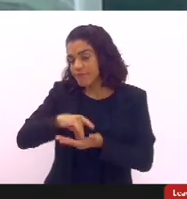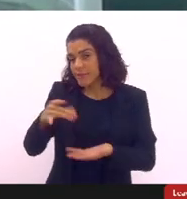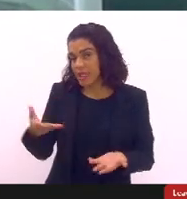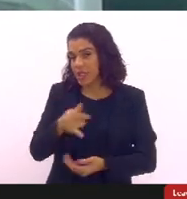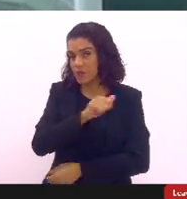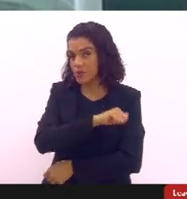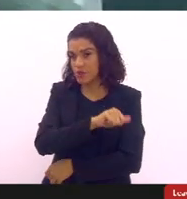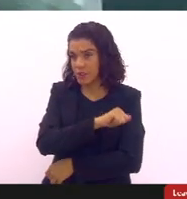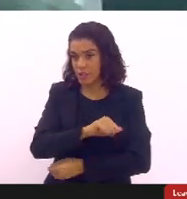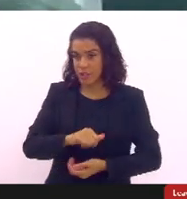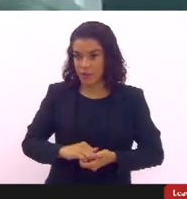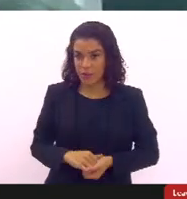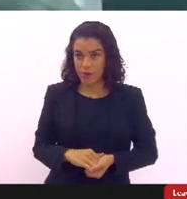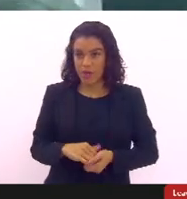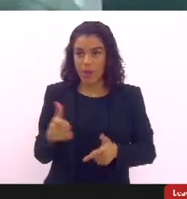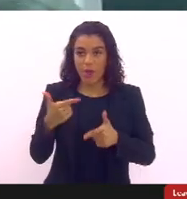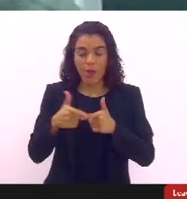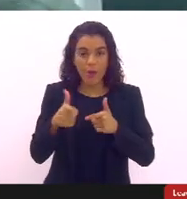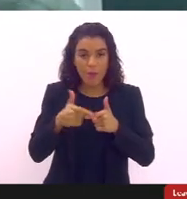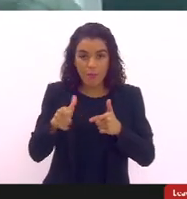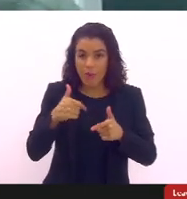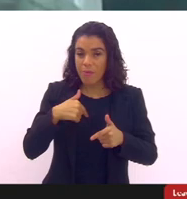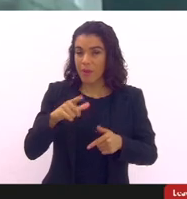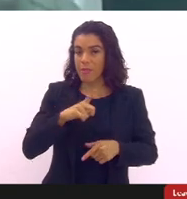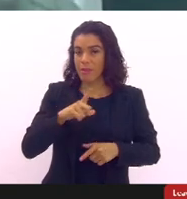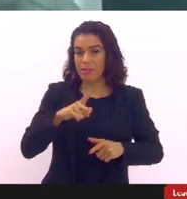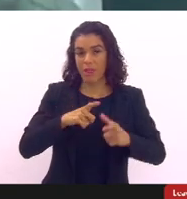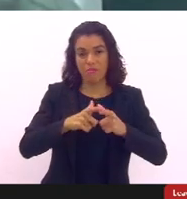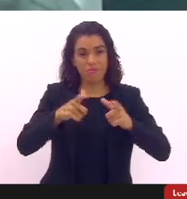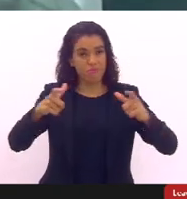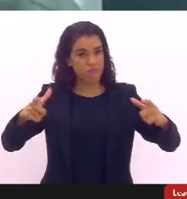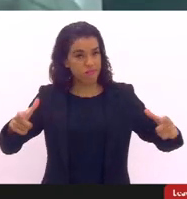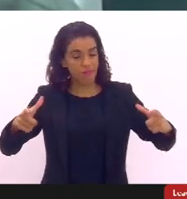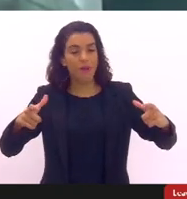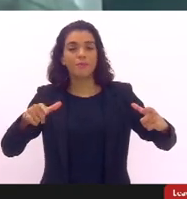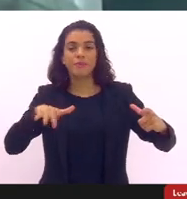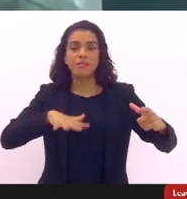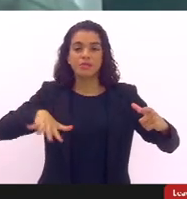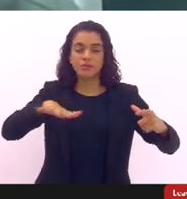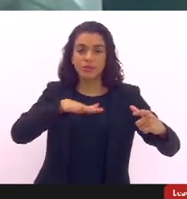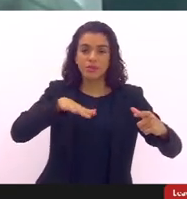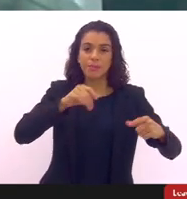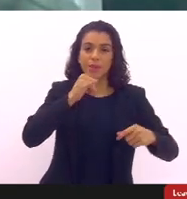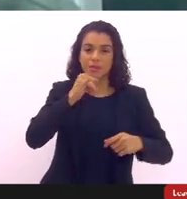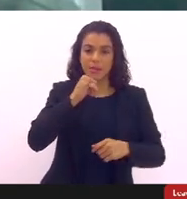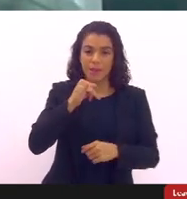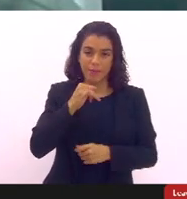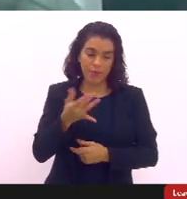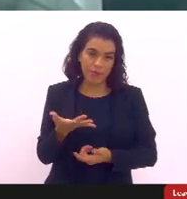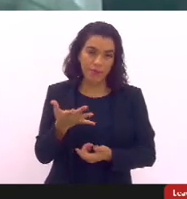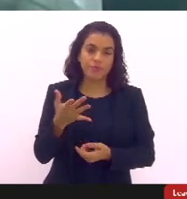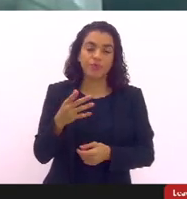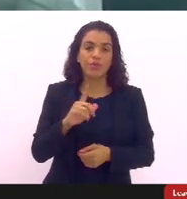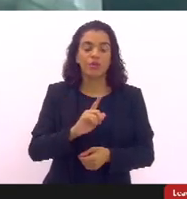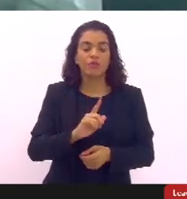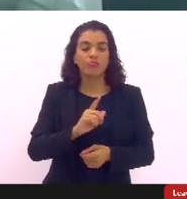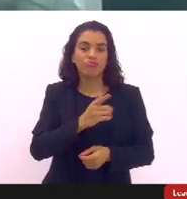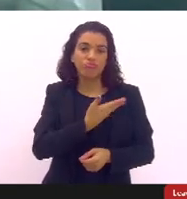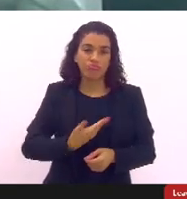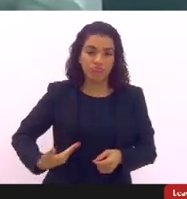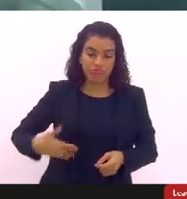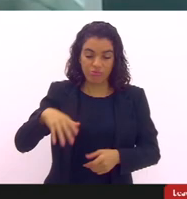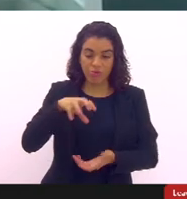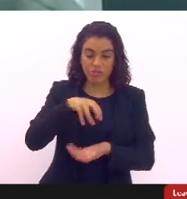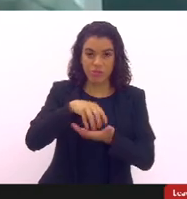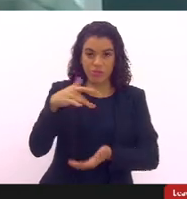de Janeiro é um problema que tem macrodeterminantes que fogem, principalmente, a capacidade de governabilidade do setor